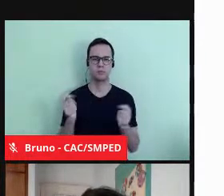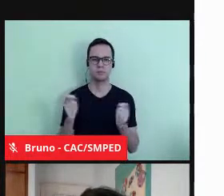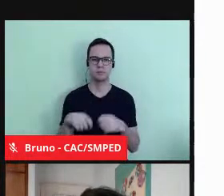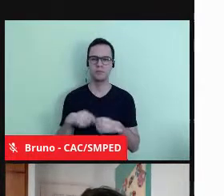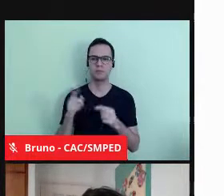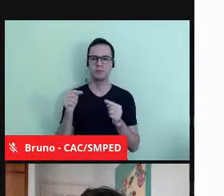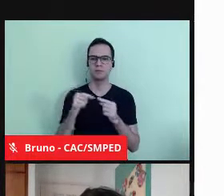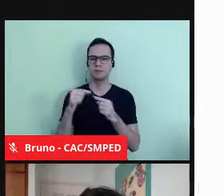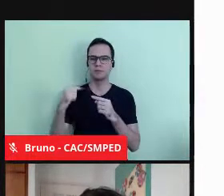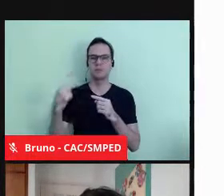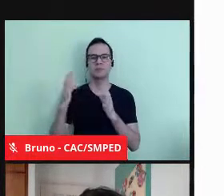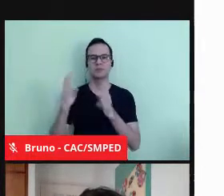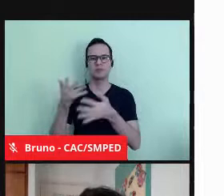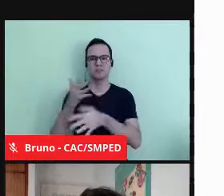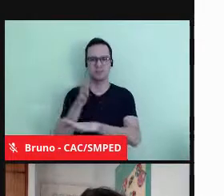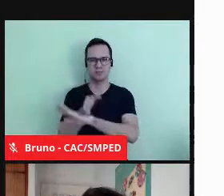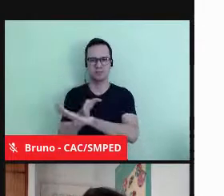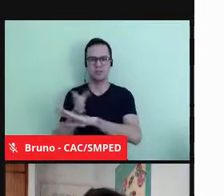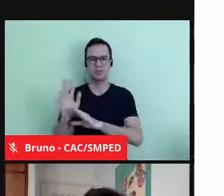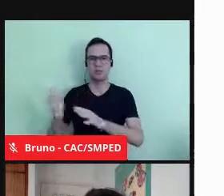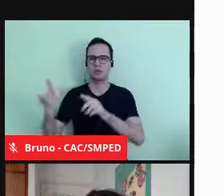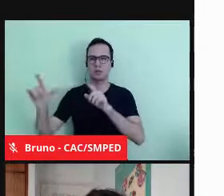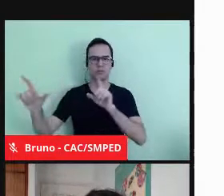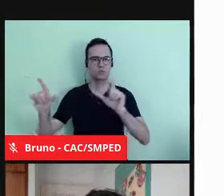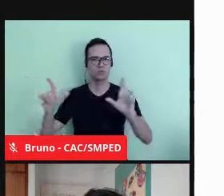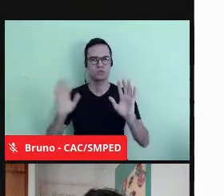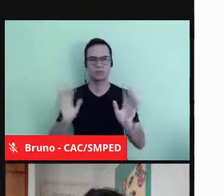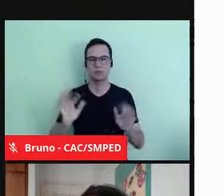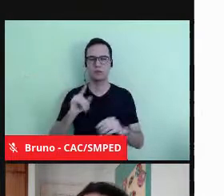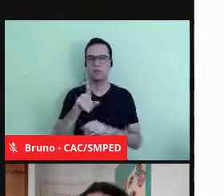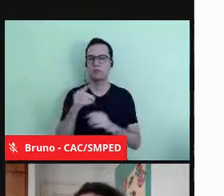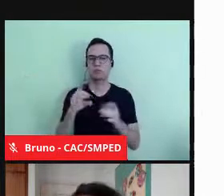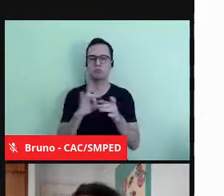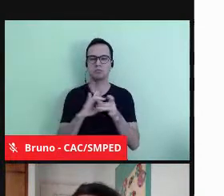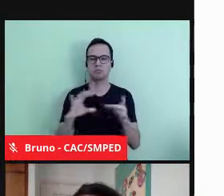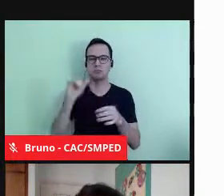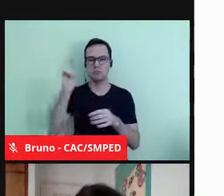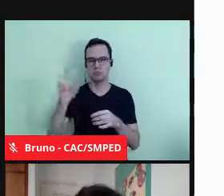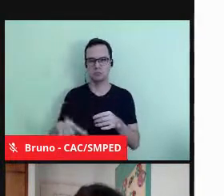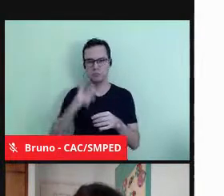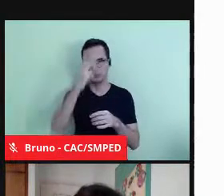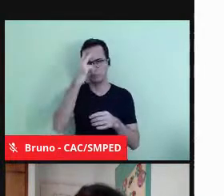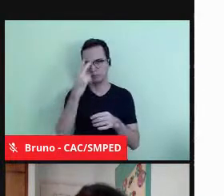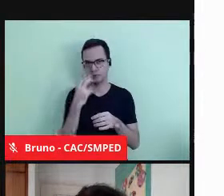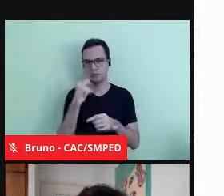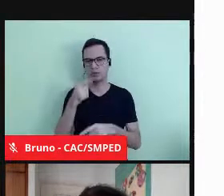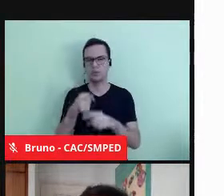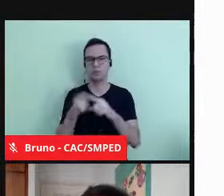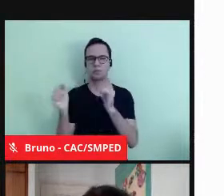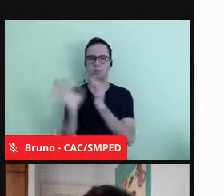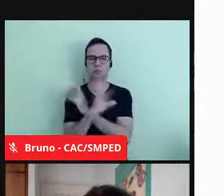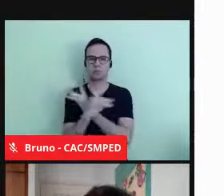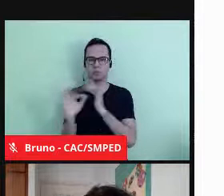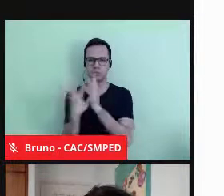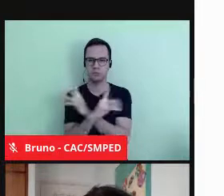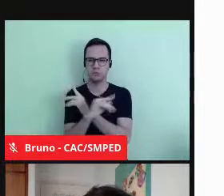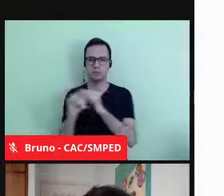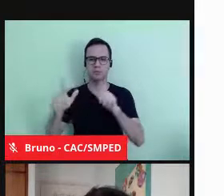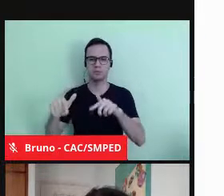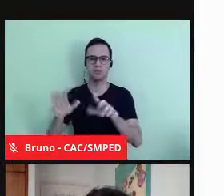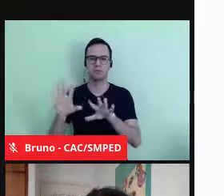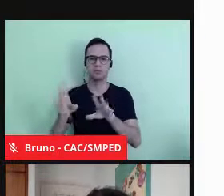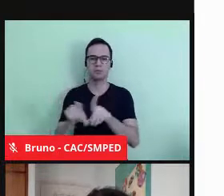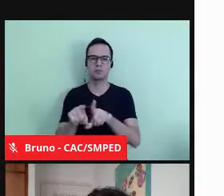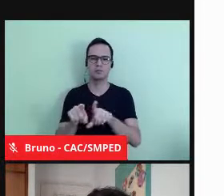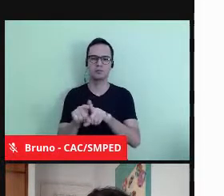de acessibilidade já a partir das duas entradas, mas aqui preferencialmente para pessoas cegas por uma questão de circulação dentro do museu, mas também porque é onde a